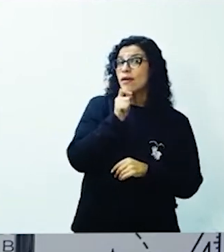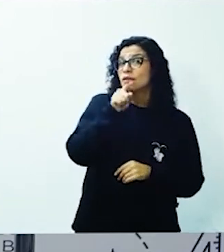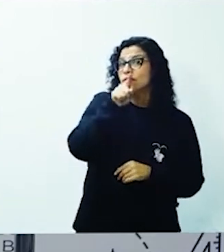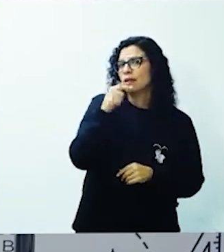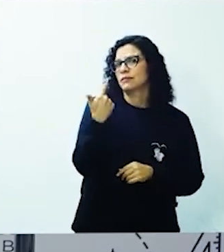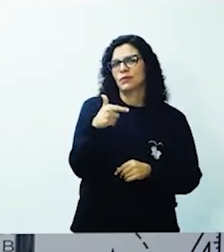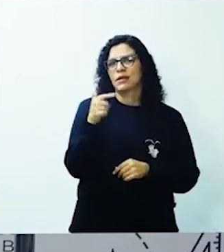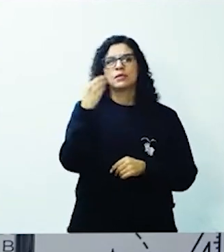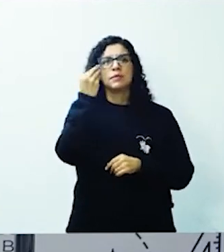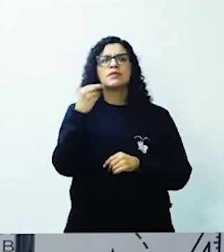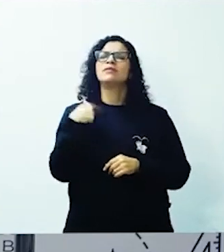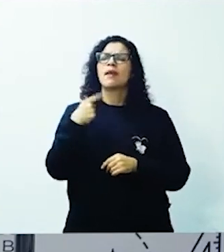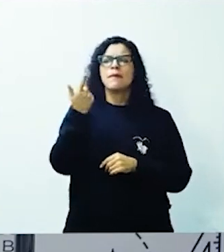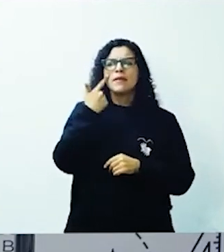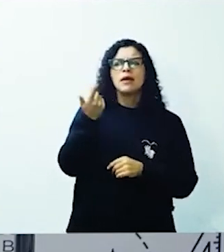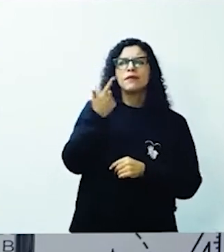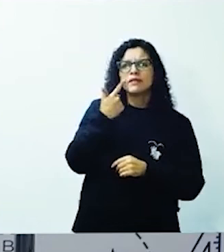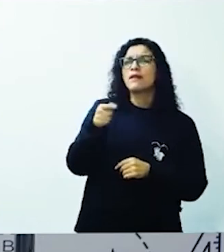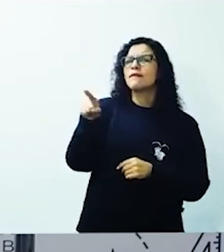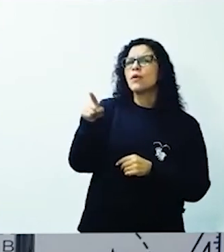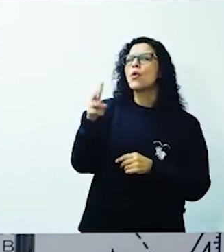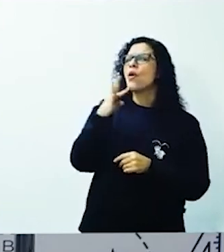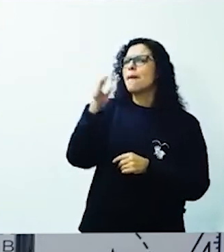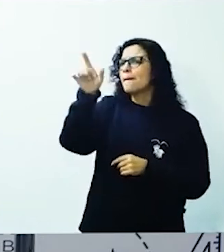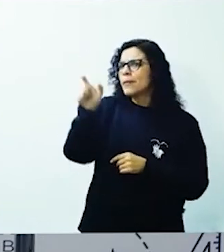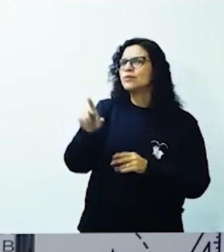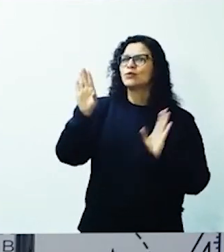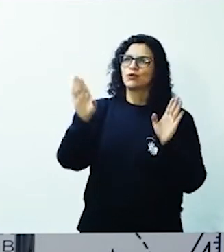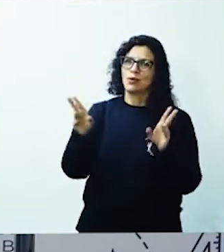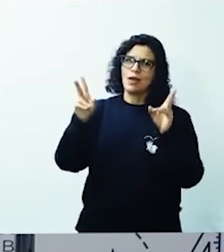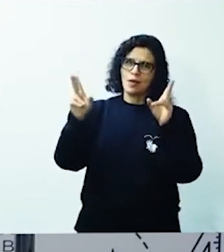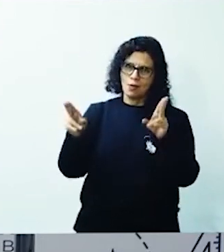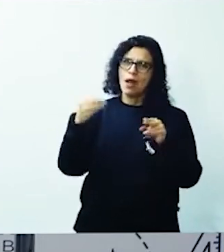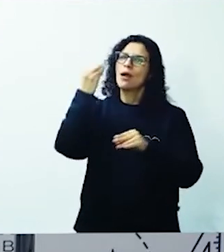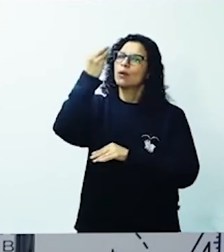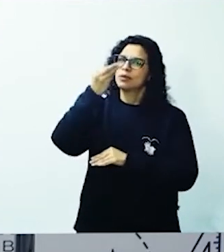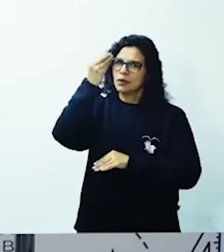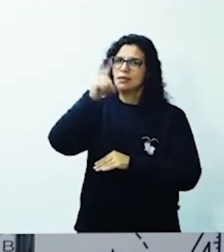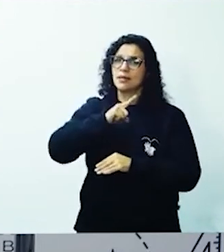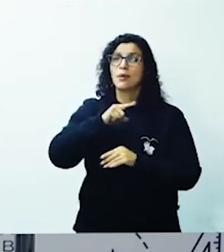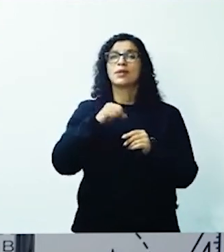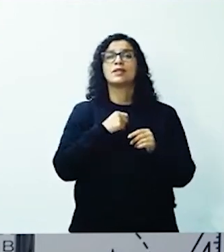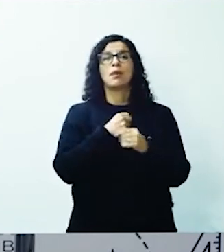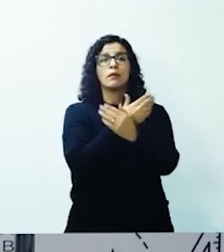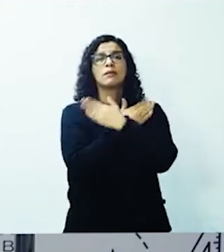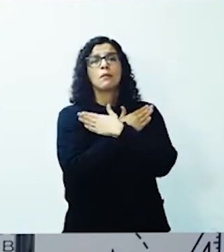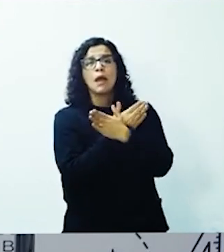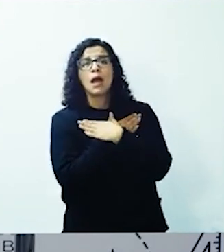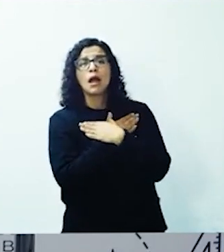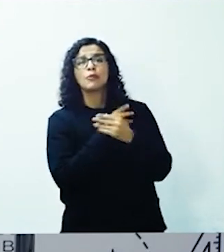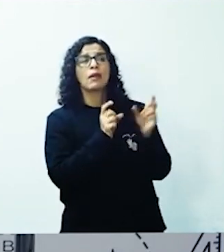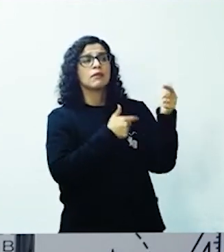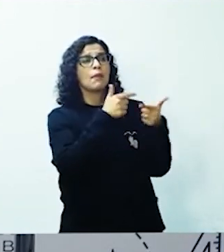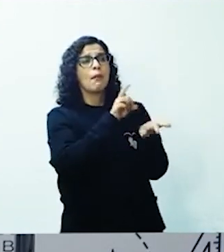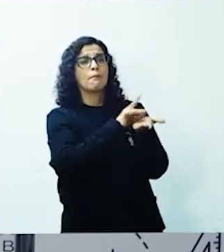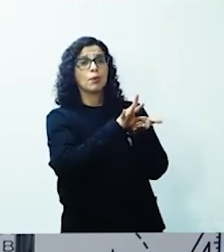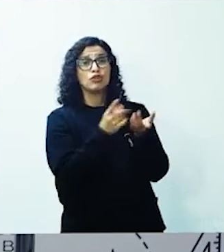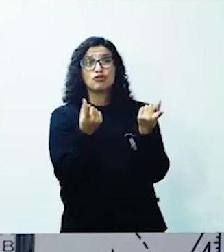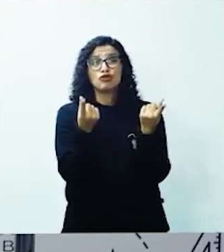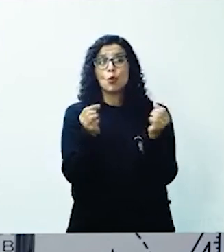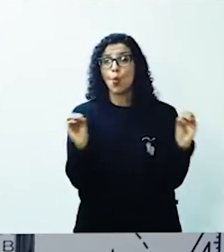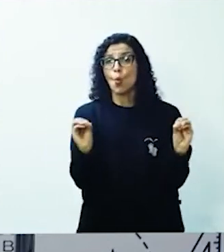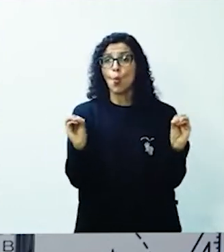você, aconteceu possivelmente com alguém próximo a você. Perder o emprego, ficar sem o